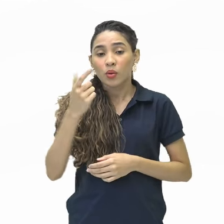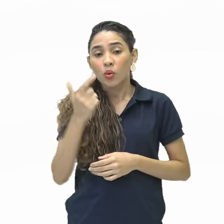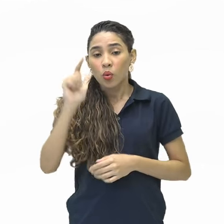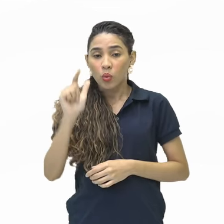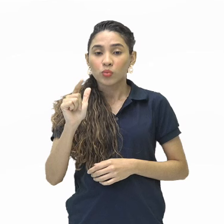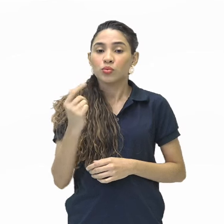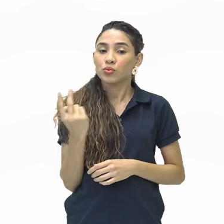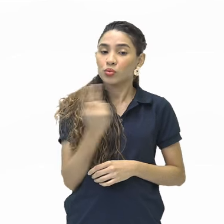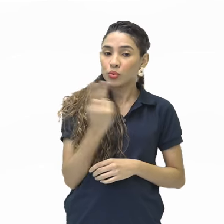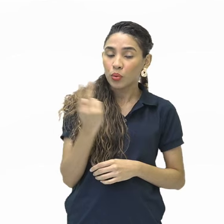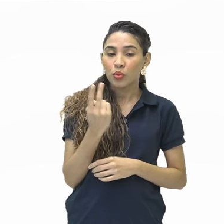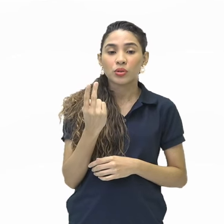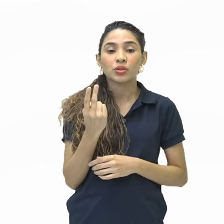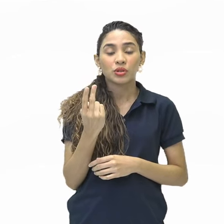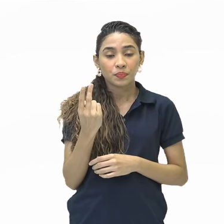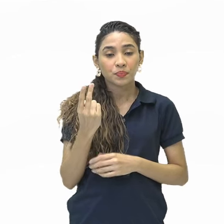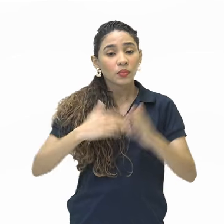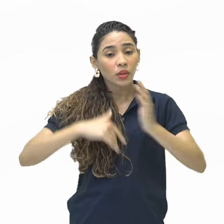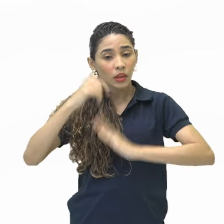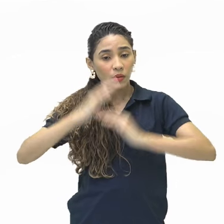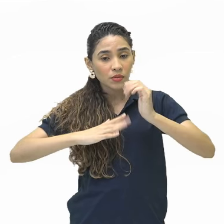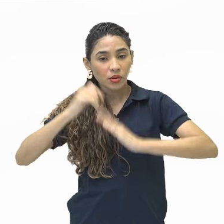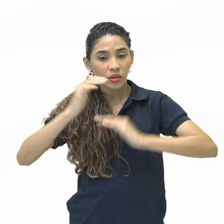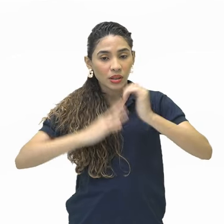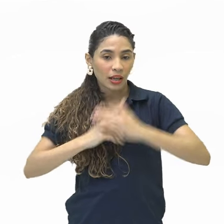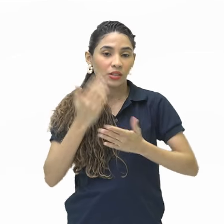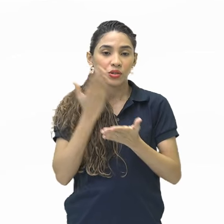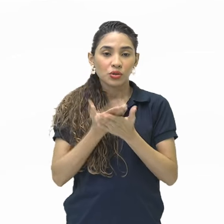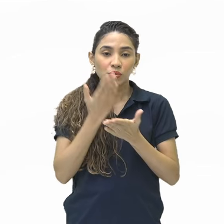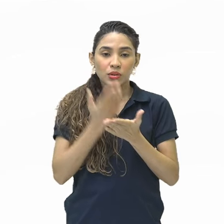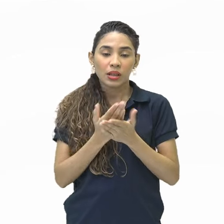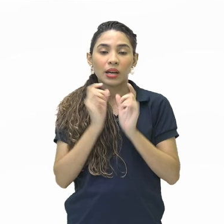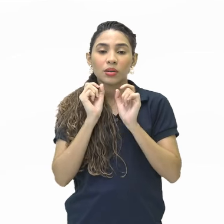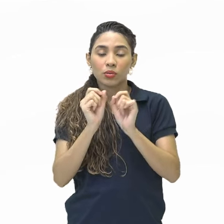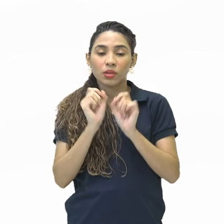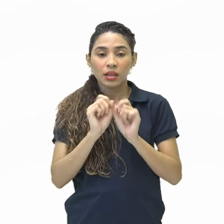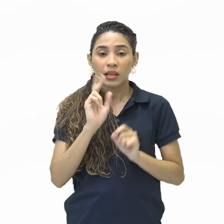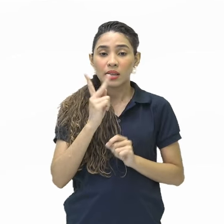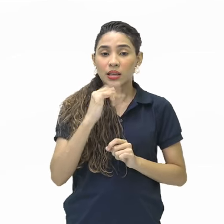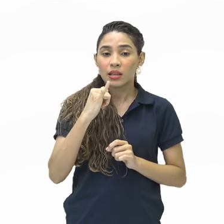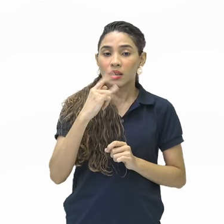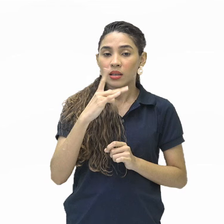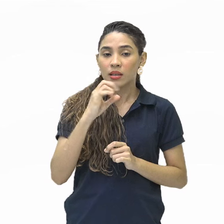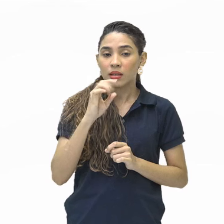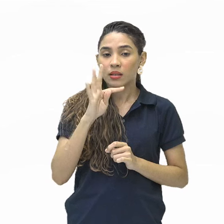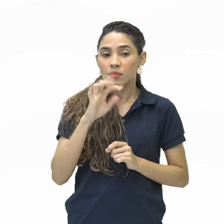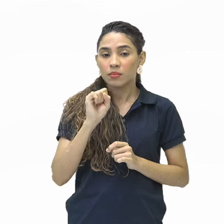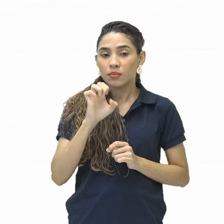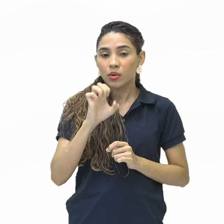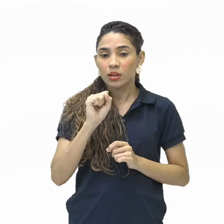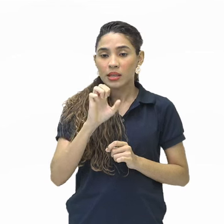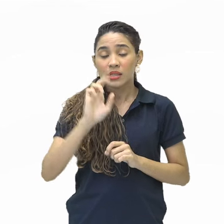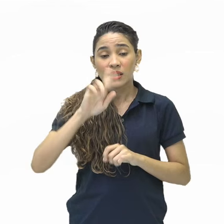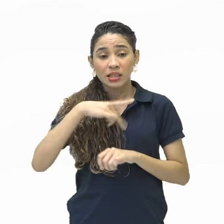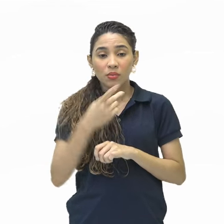2 cientistas, eles formularam questionamentos e hipóteses e, em seguida, eles testaram em